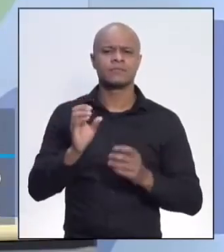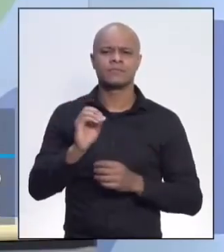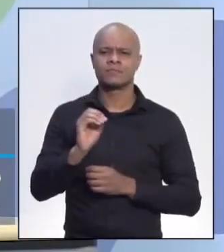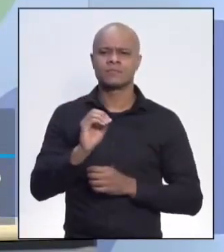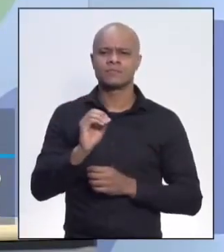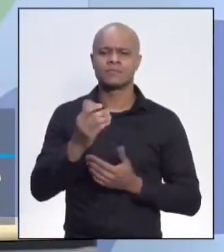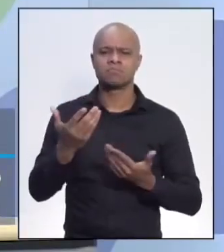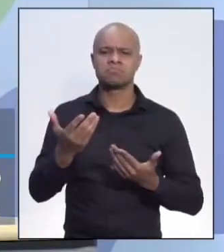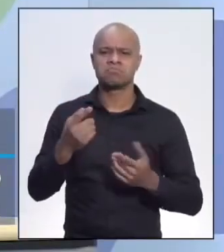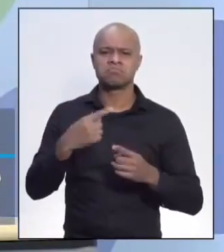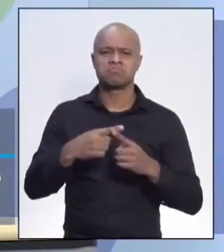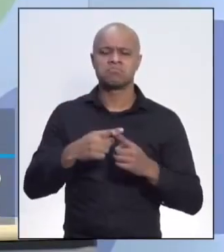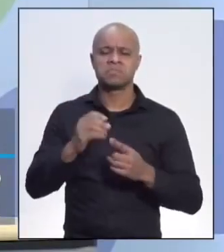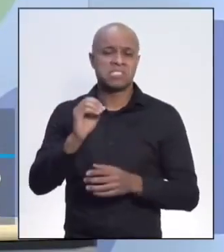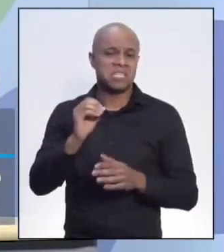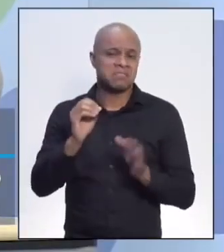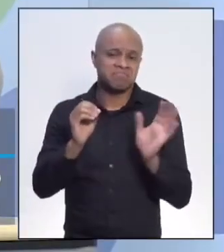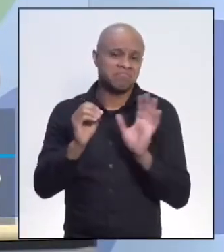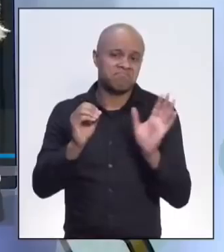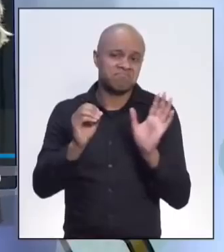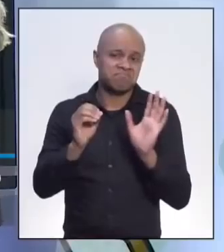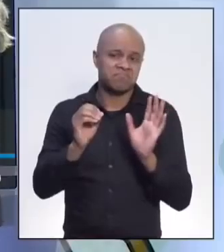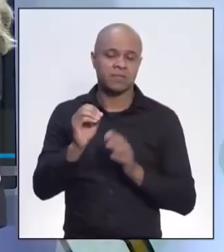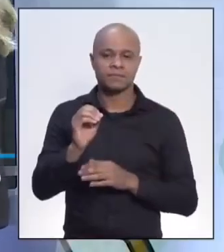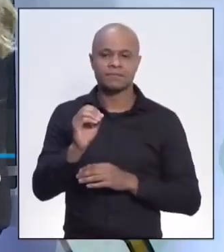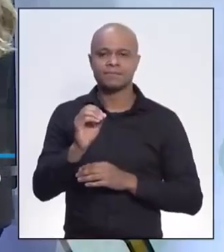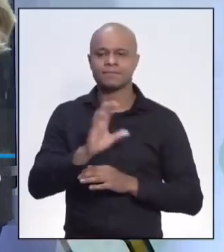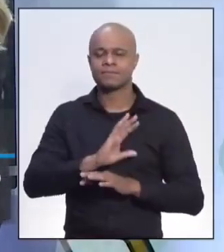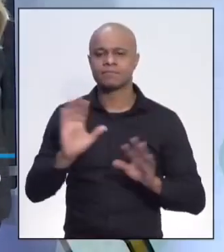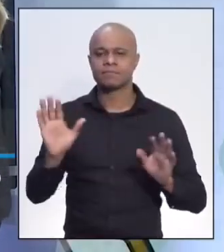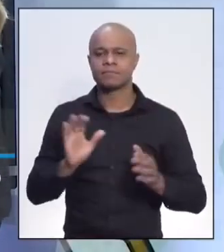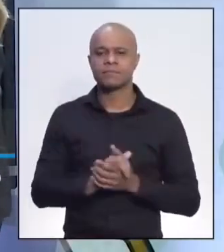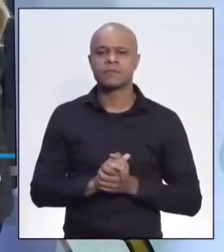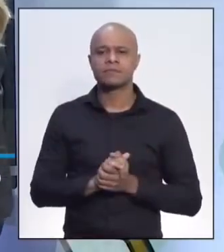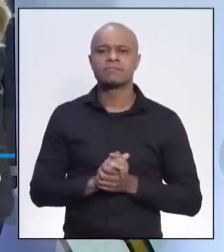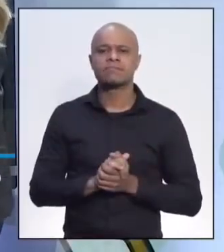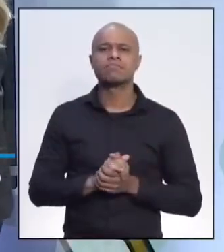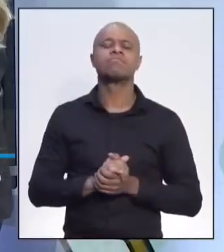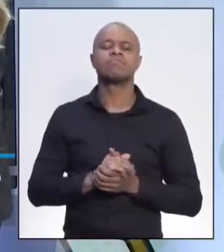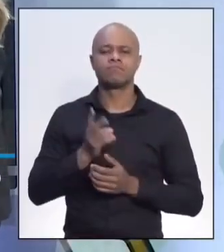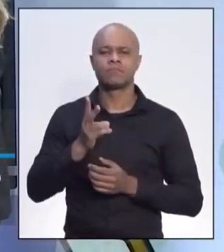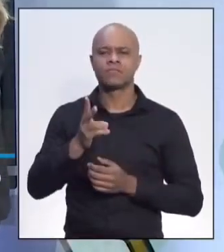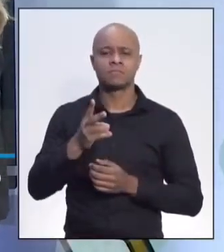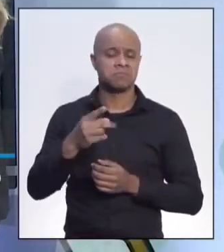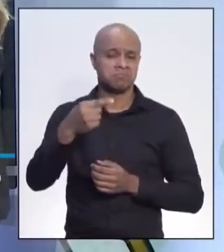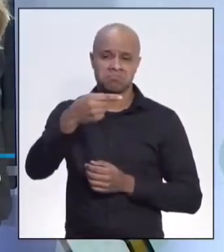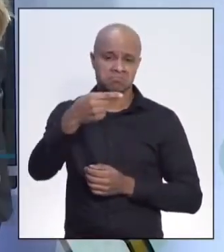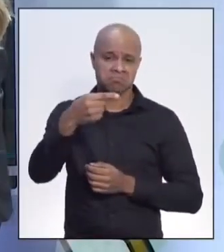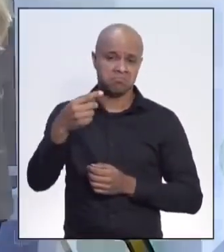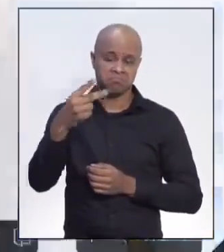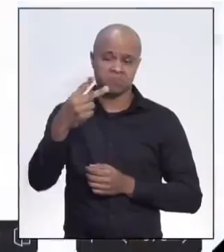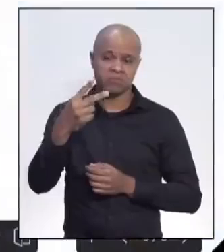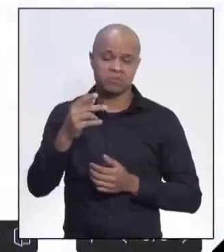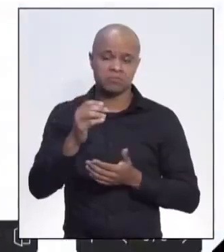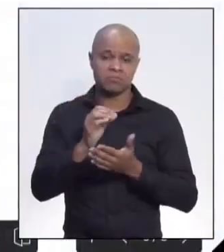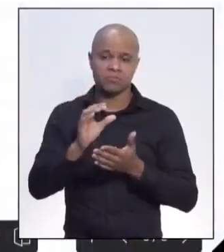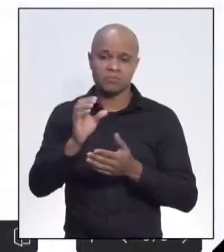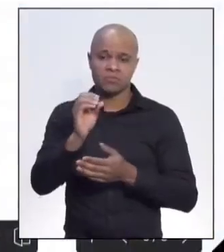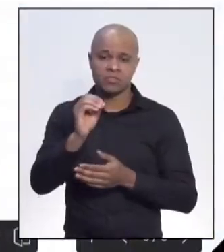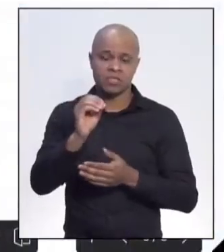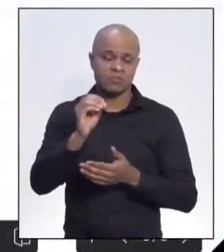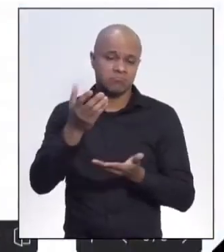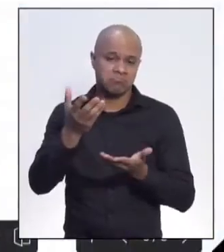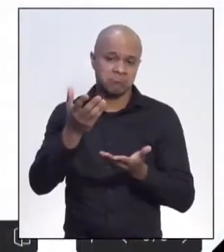que a gente fala, né? Então, ele é indiferente, Alessandra. Exatamente. Então, eu teria aqui como resultado menos 2. Então, segundo par